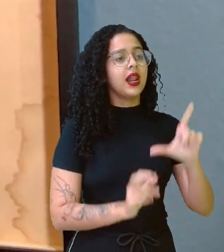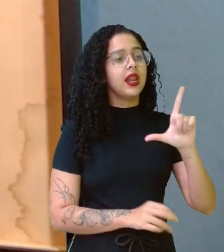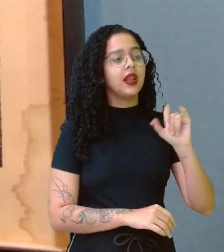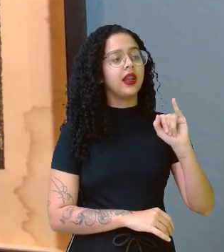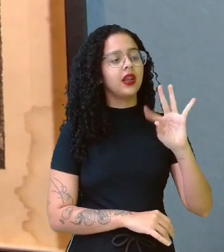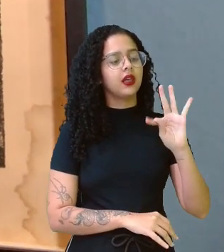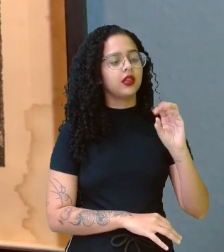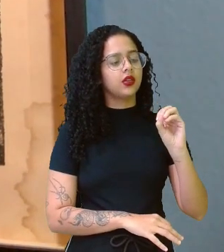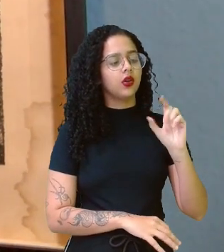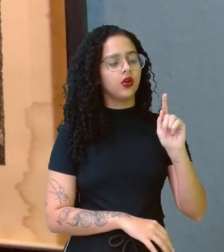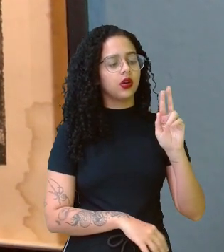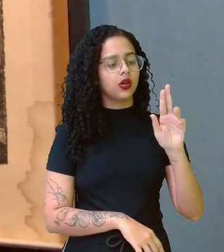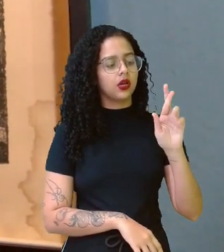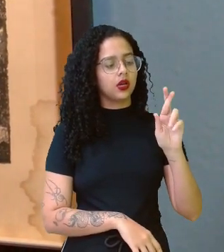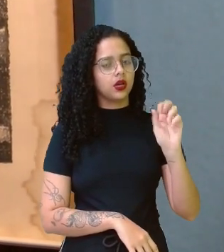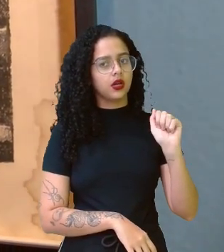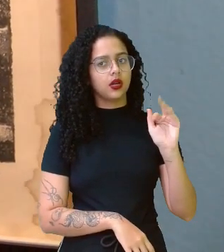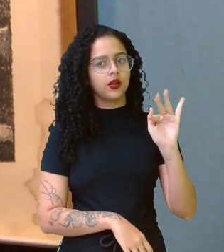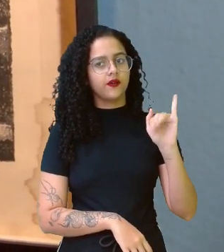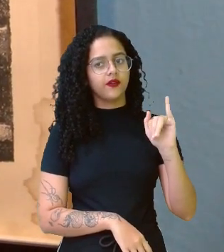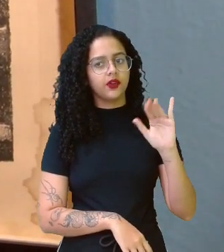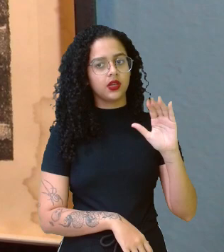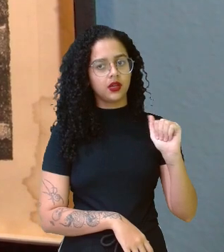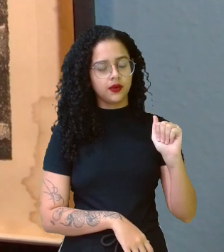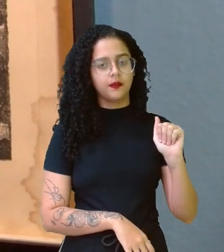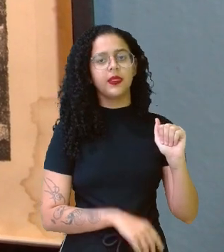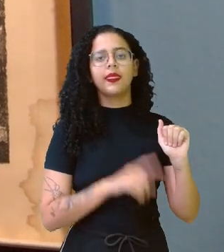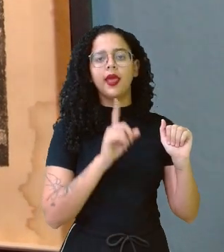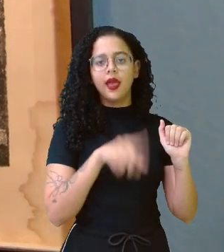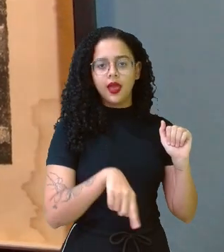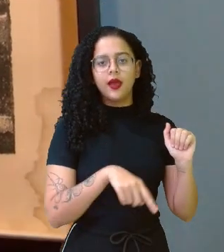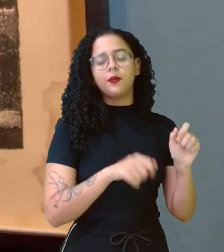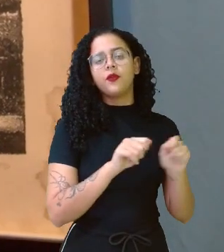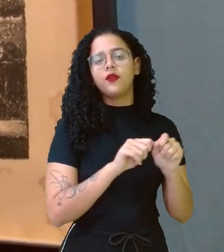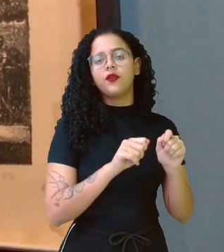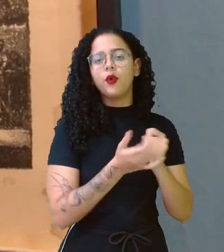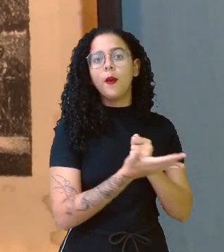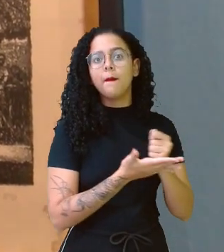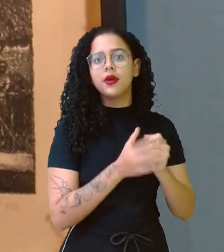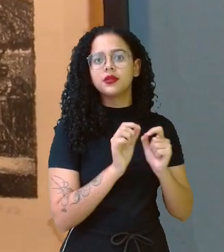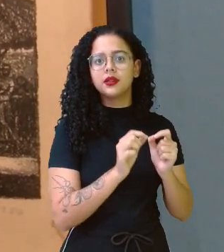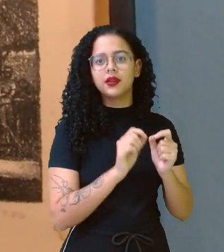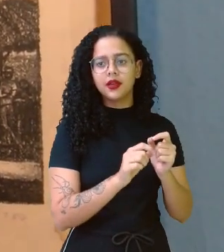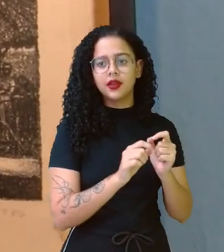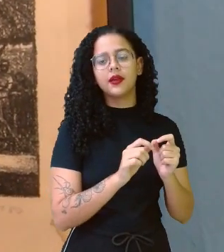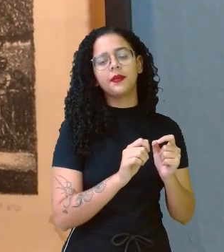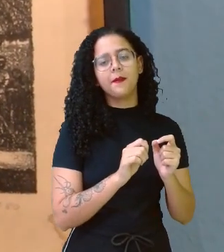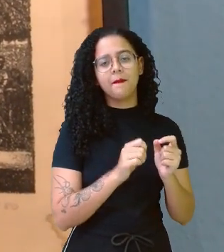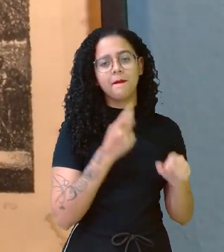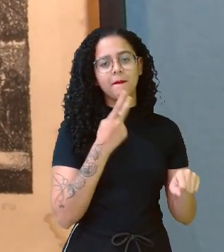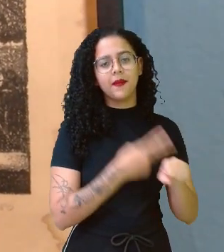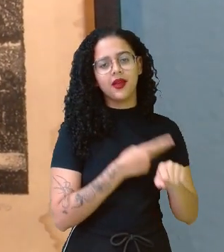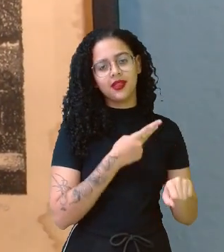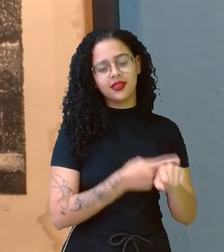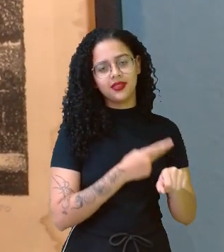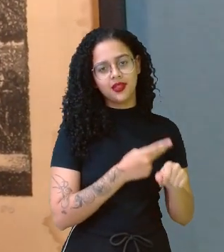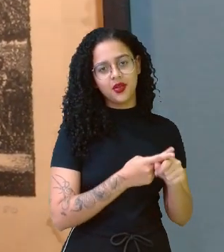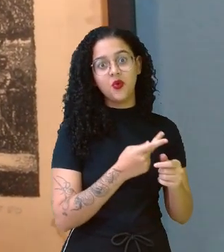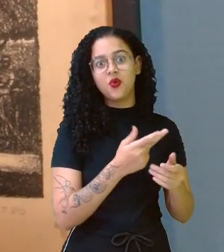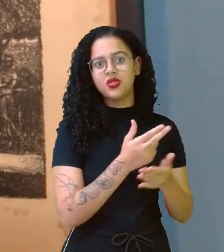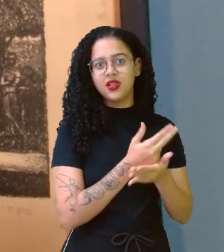litografia. A litografia é uma gravura feita com a base de pedra, né? Perfeito, exatamente. O desenho é feito